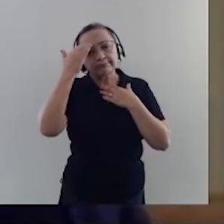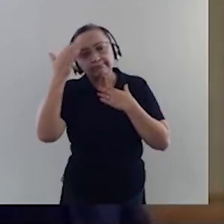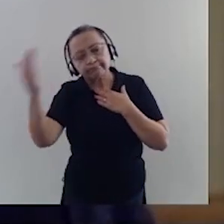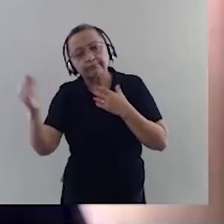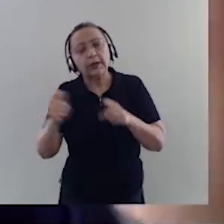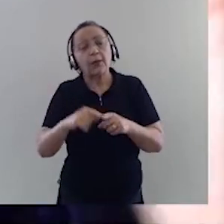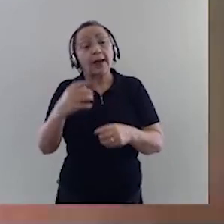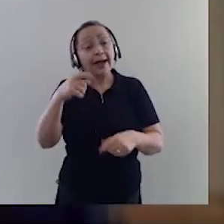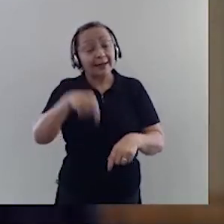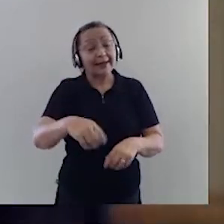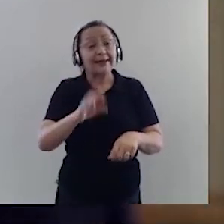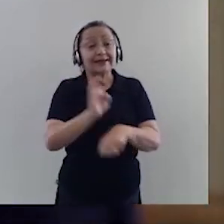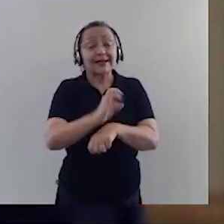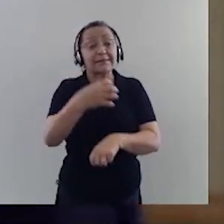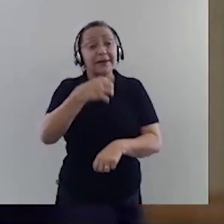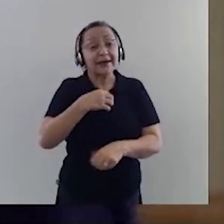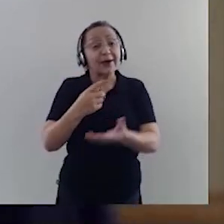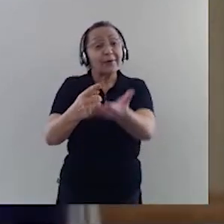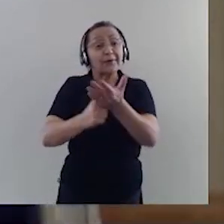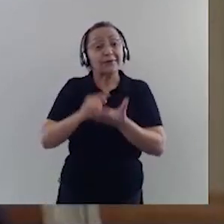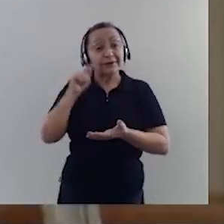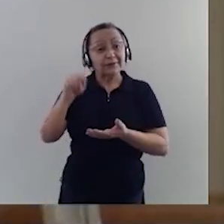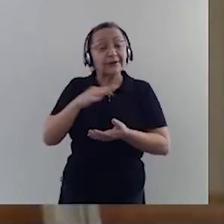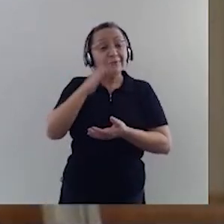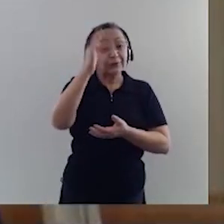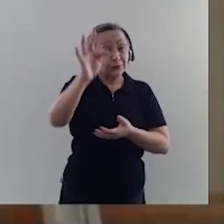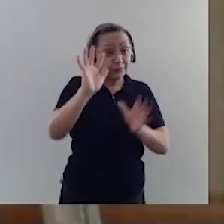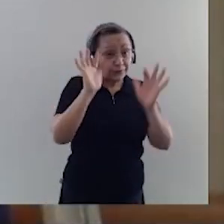acabar a pandemia, para uma palestra presencial.